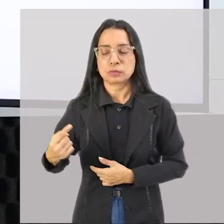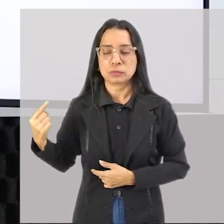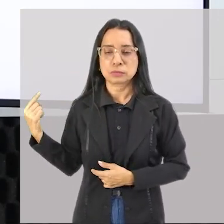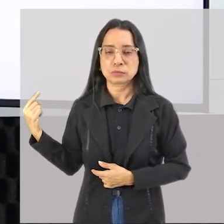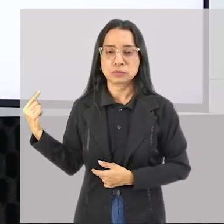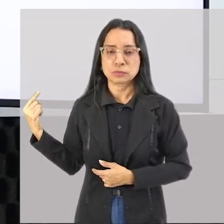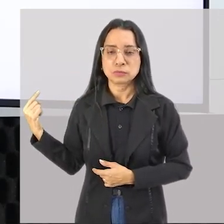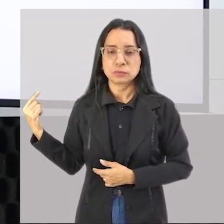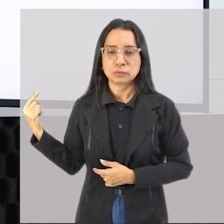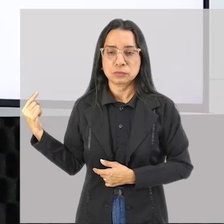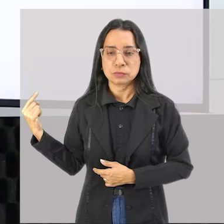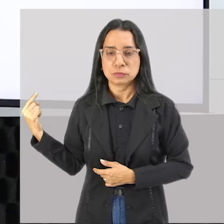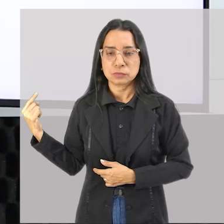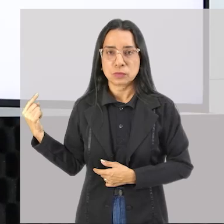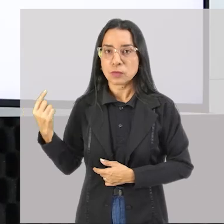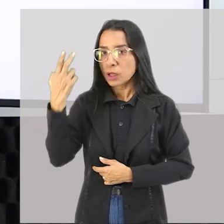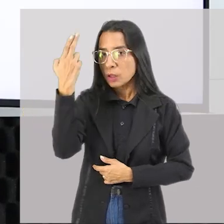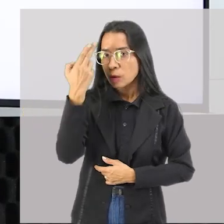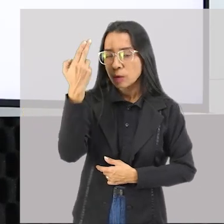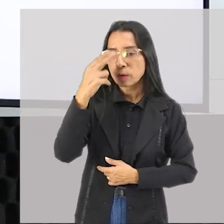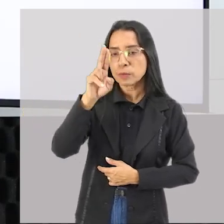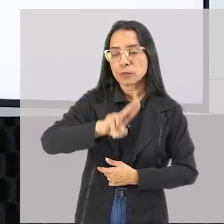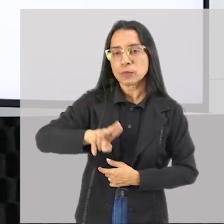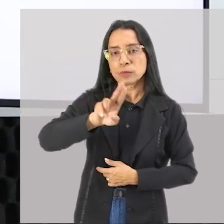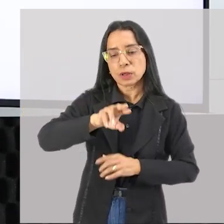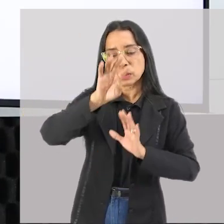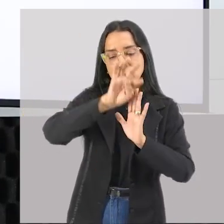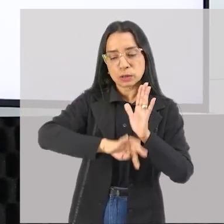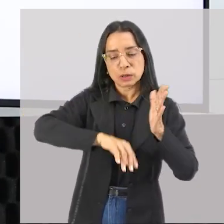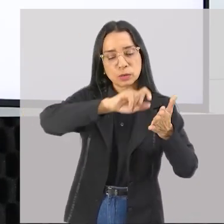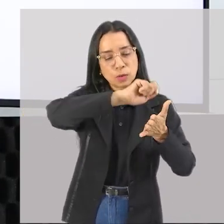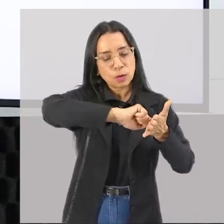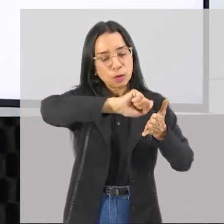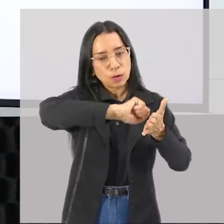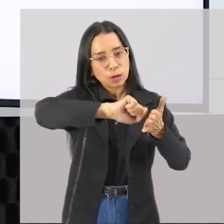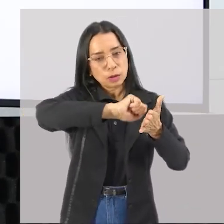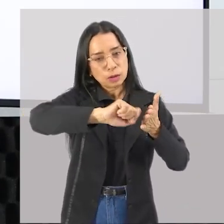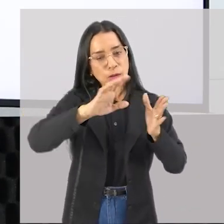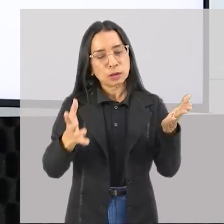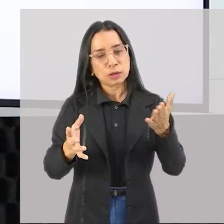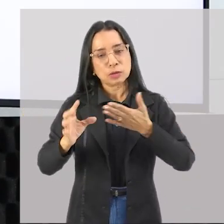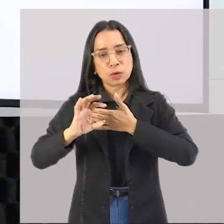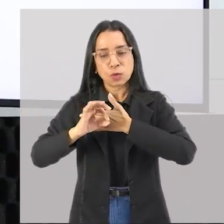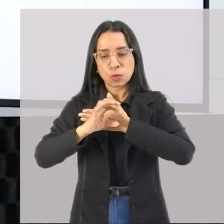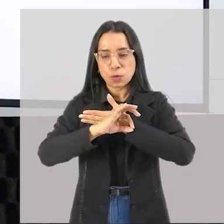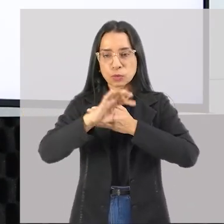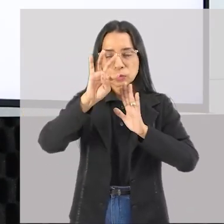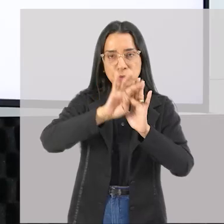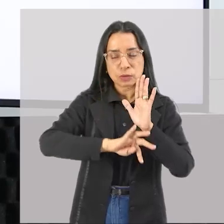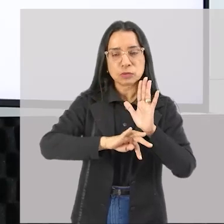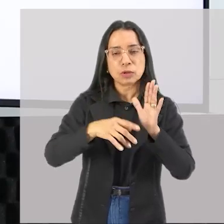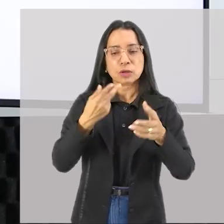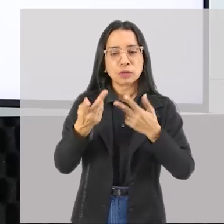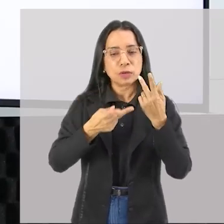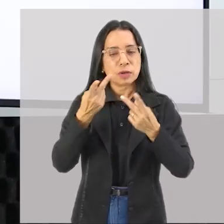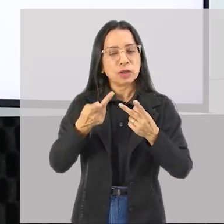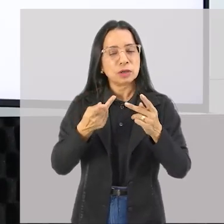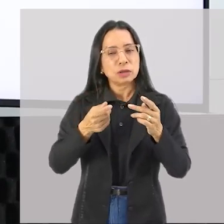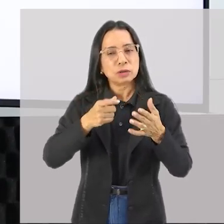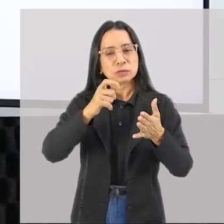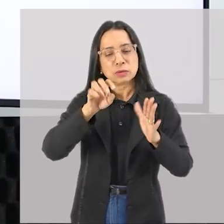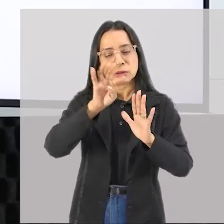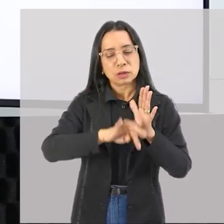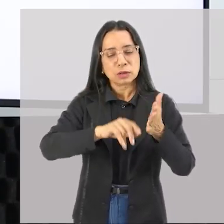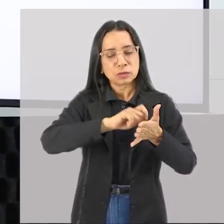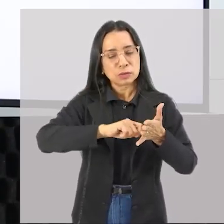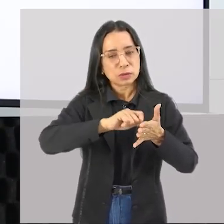comumente usadas nos textos escritos. Então, normalmente, quando se fala na coesão textual, a gente está falando na questão do texto escrito, no texto produzido